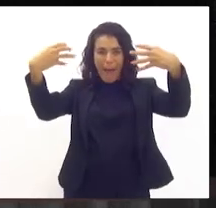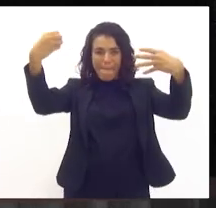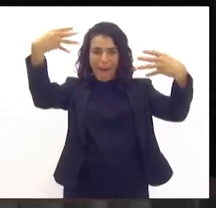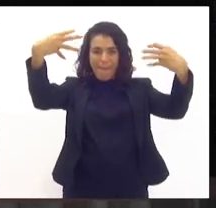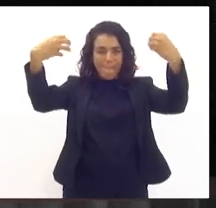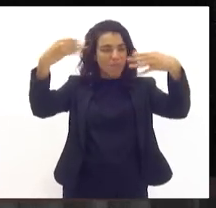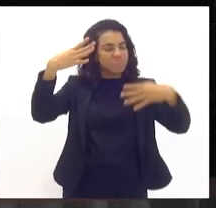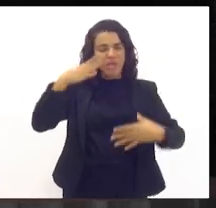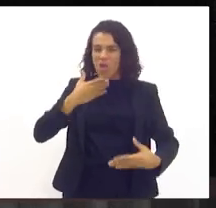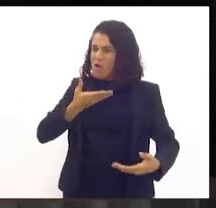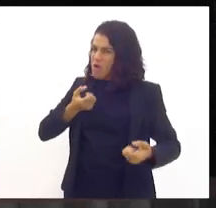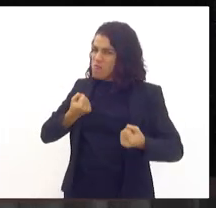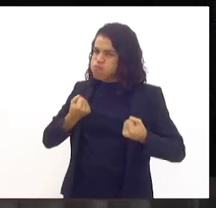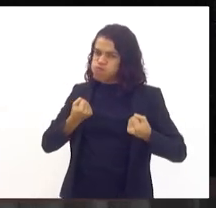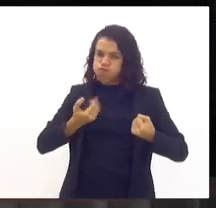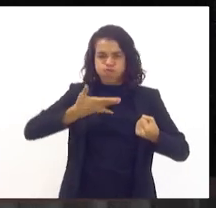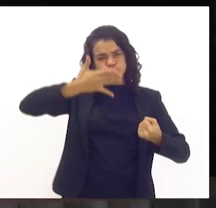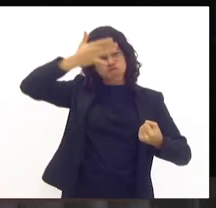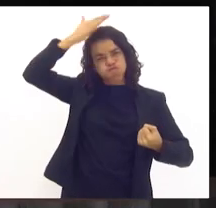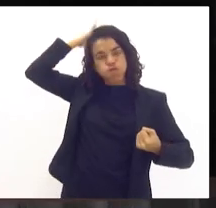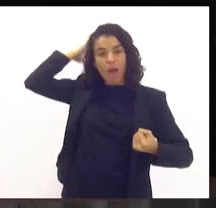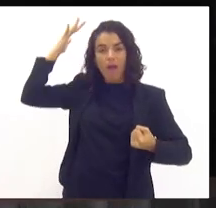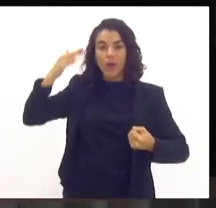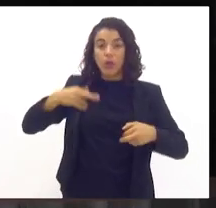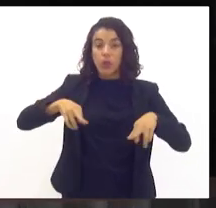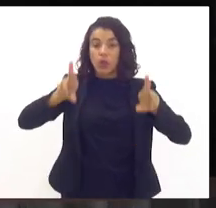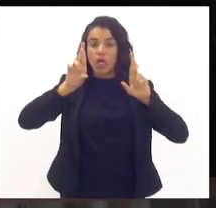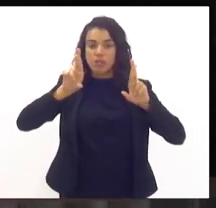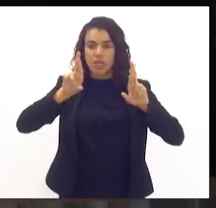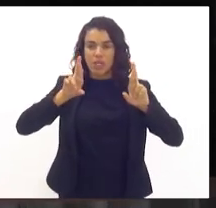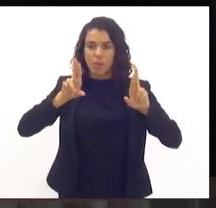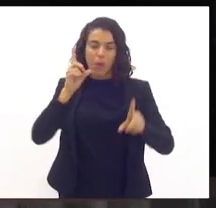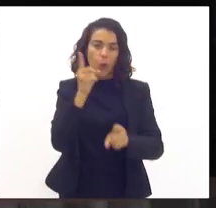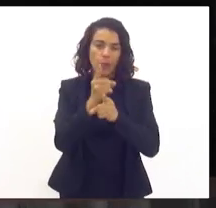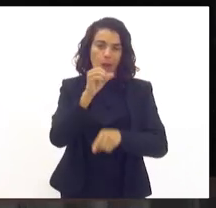imaginar, e torcendo para não encontrar a porra da polícia,